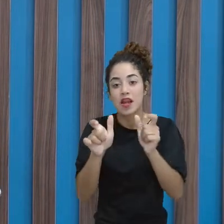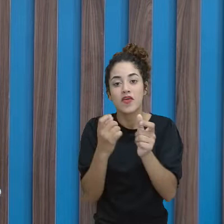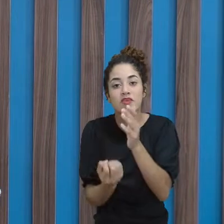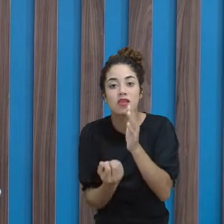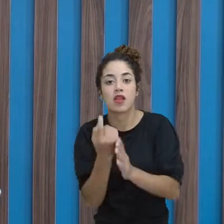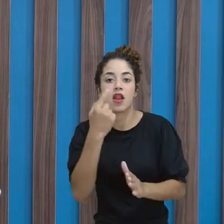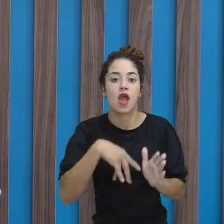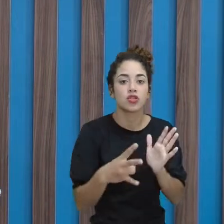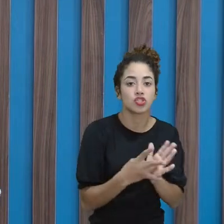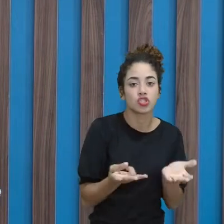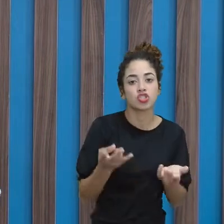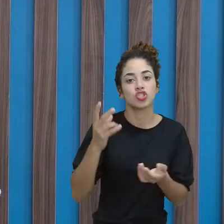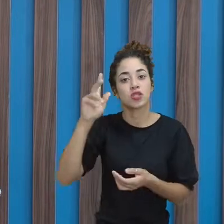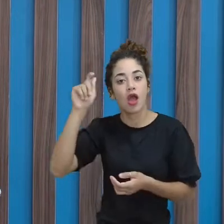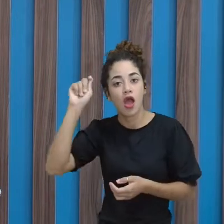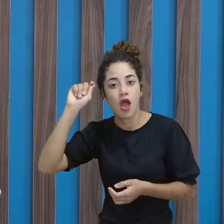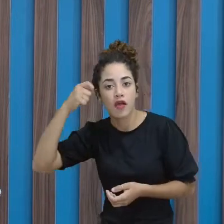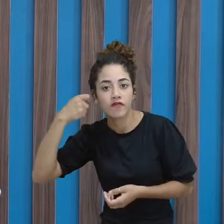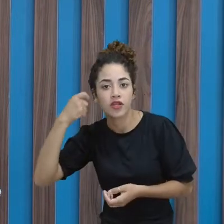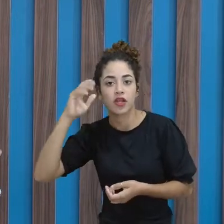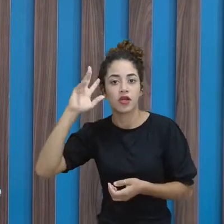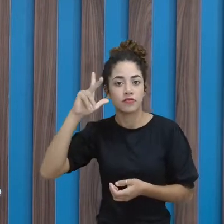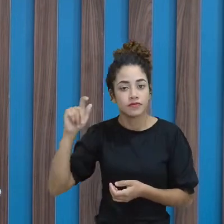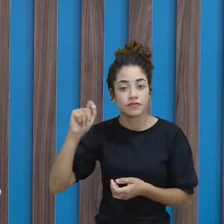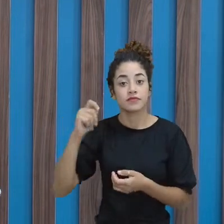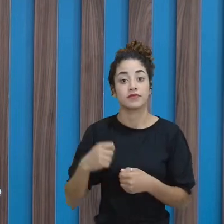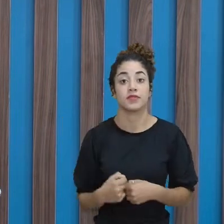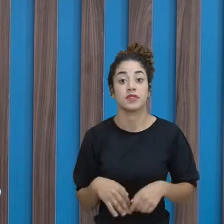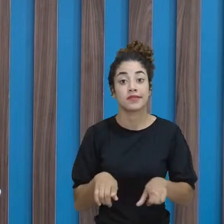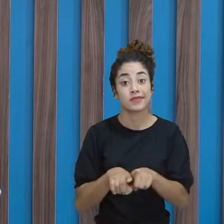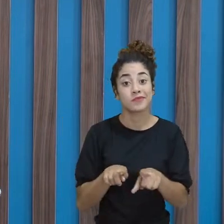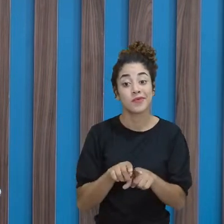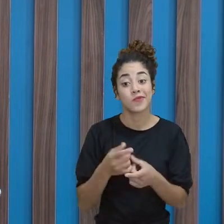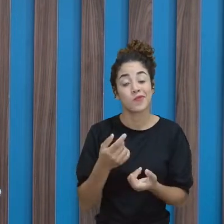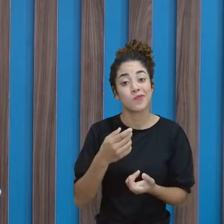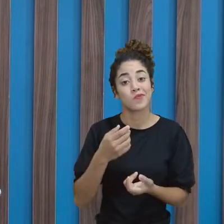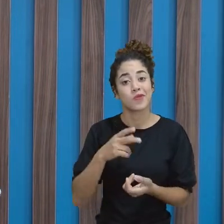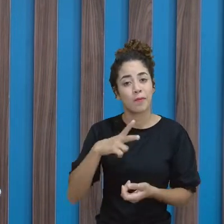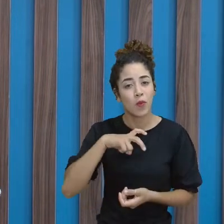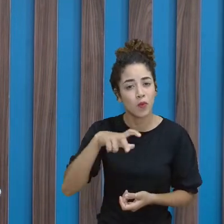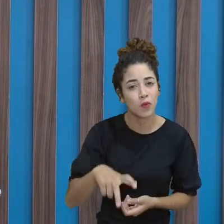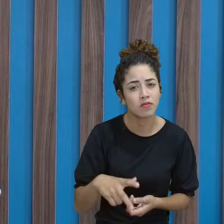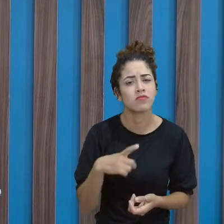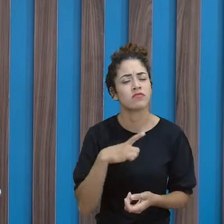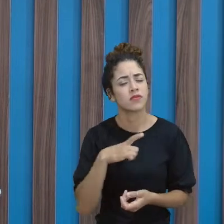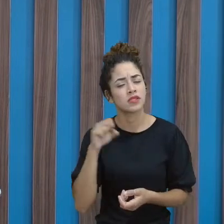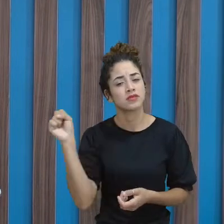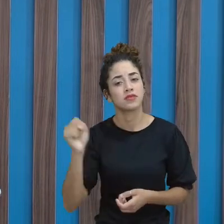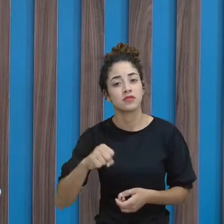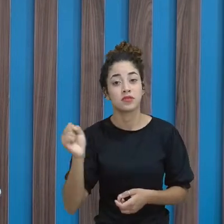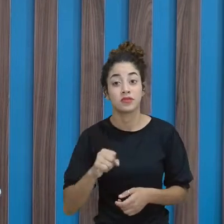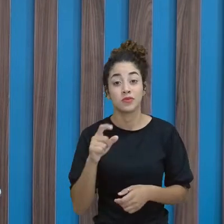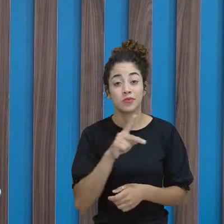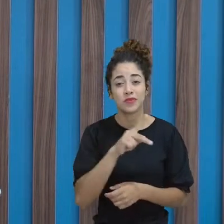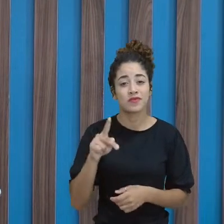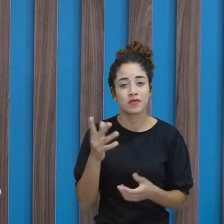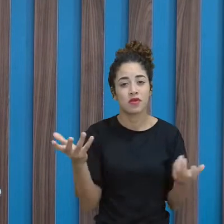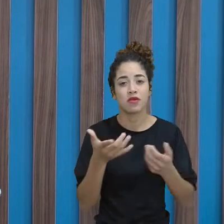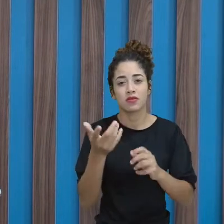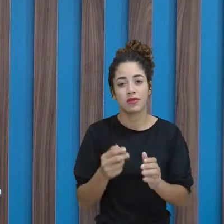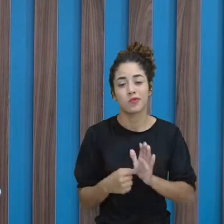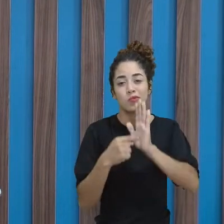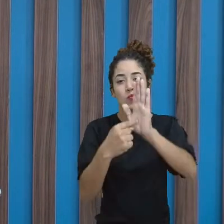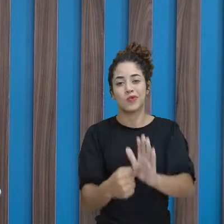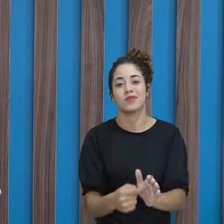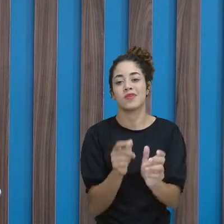de origem africana, de origem, sim, portuguesa, não é? Mas o professor trouxe aqui alguns exemplos que a gente